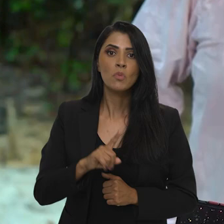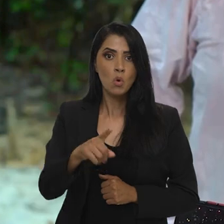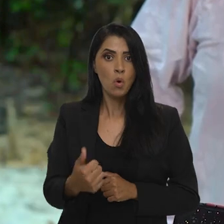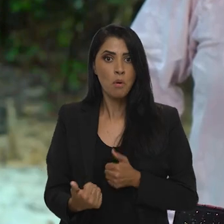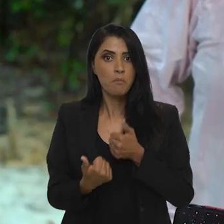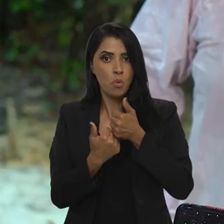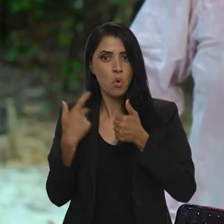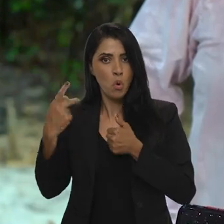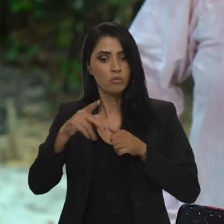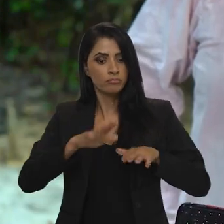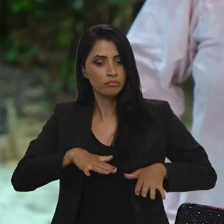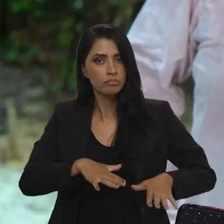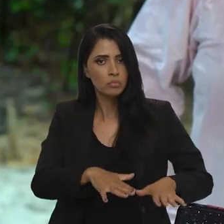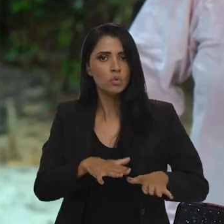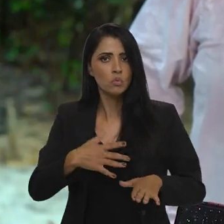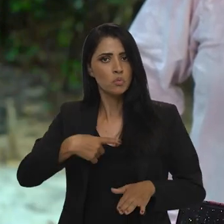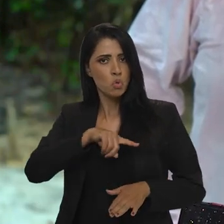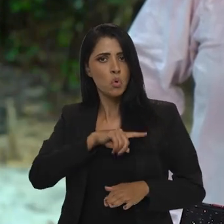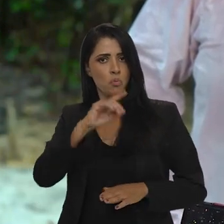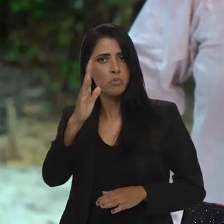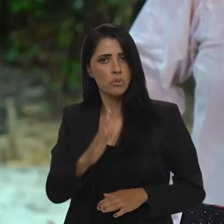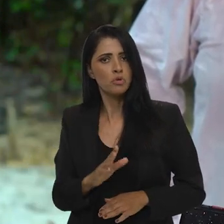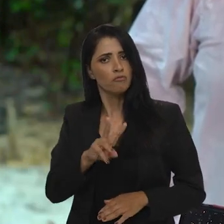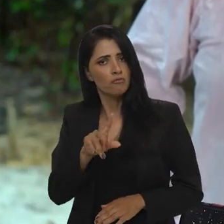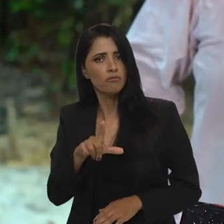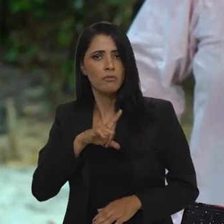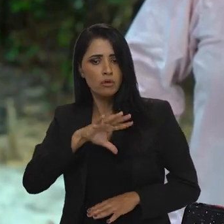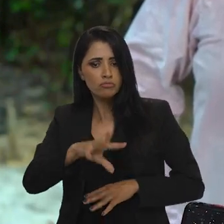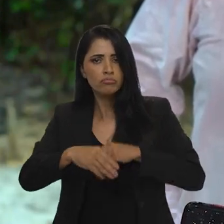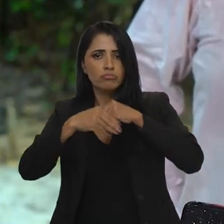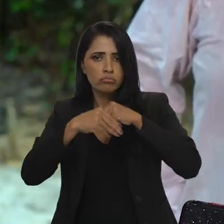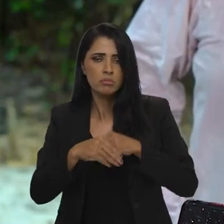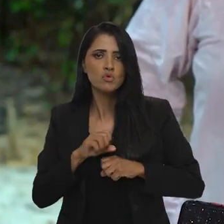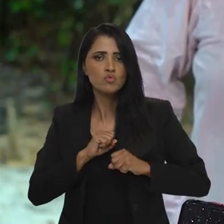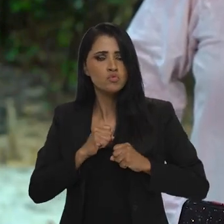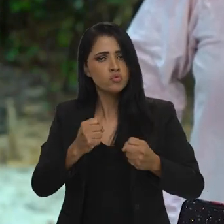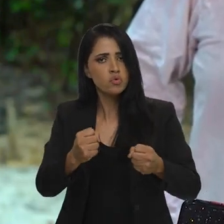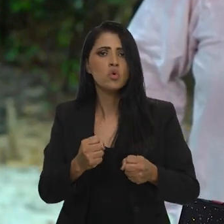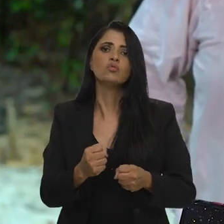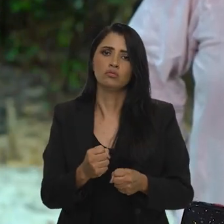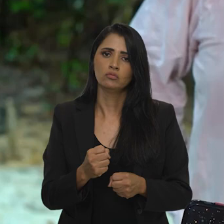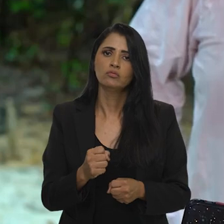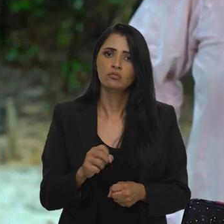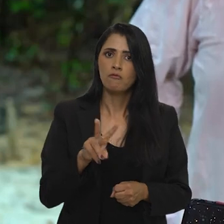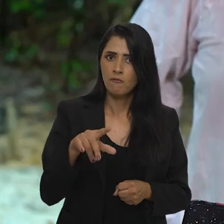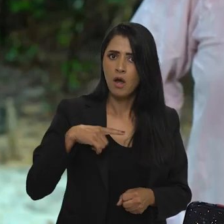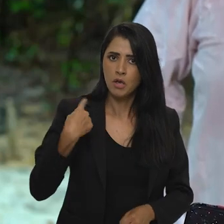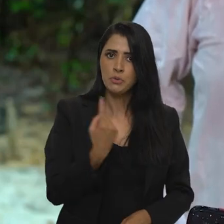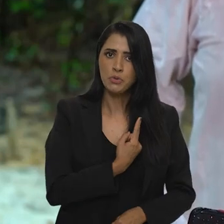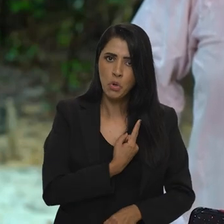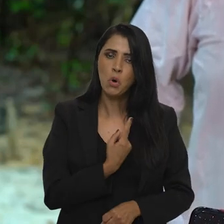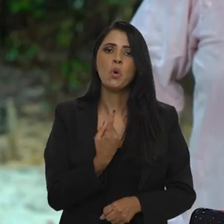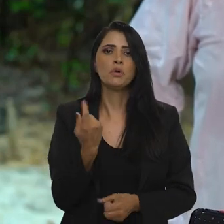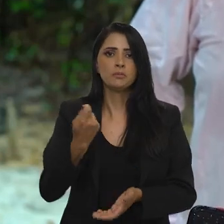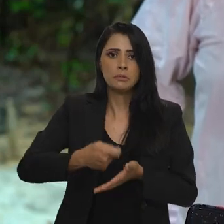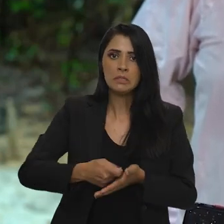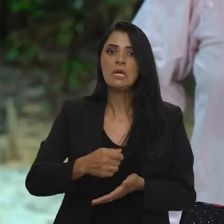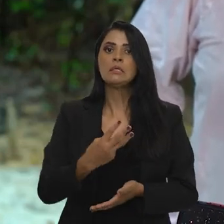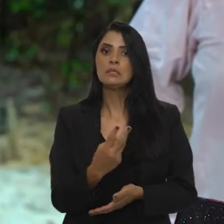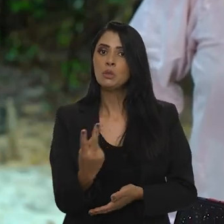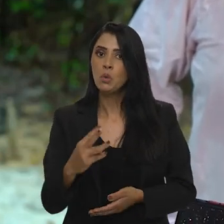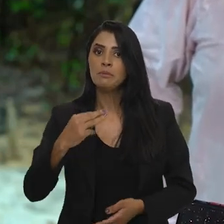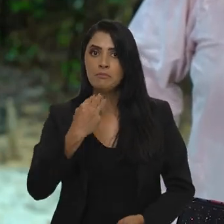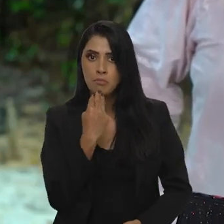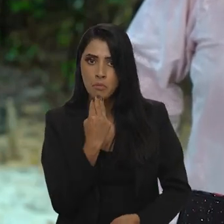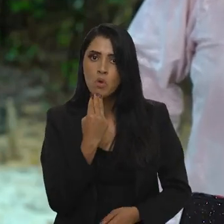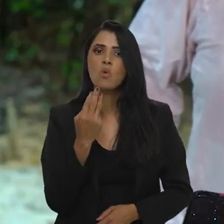a contribuição do Reino Unido, nós vamos somar esforços, né? De nossa parte serão